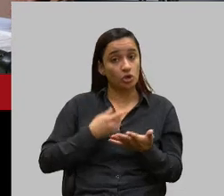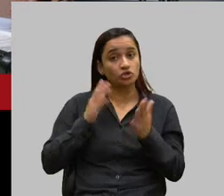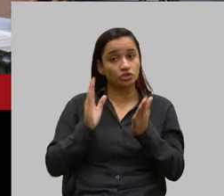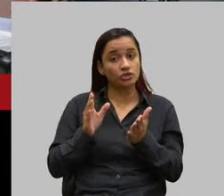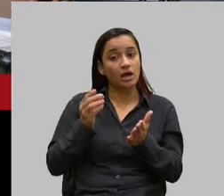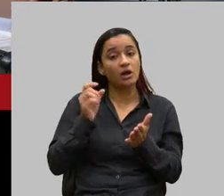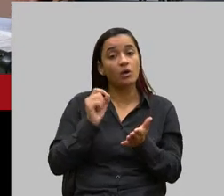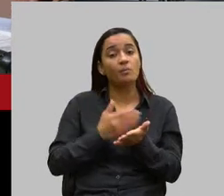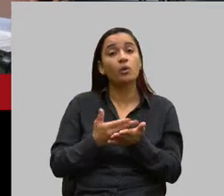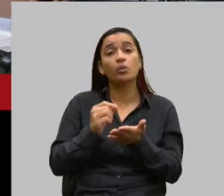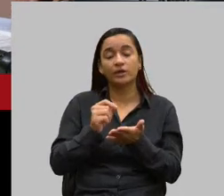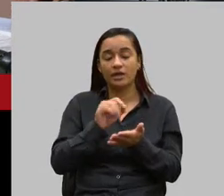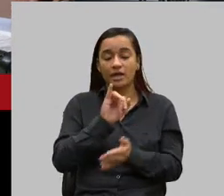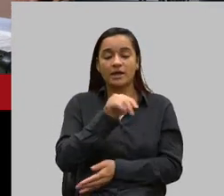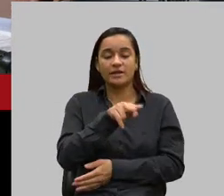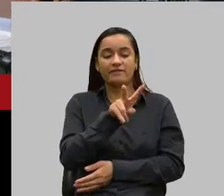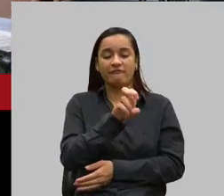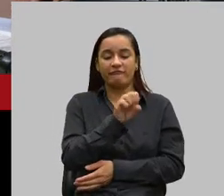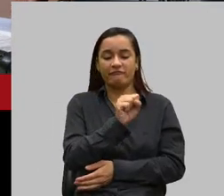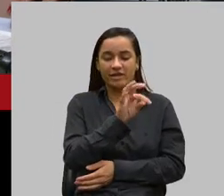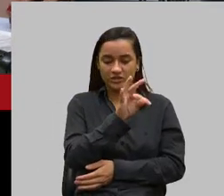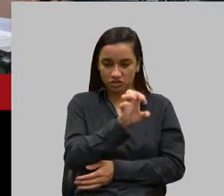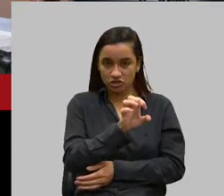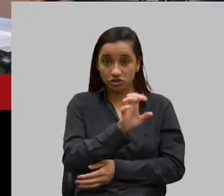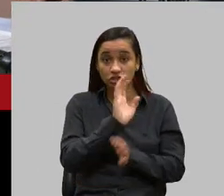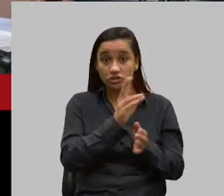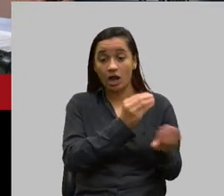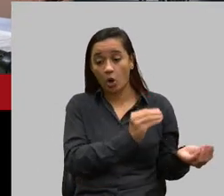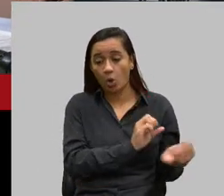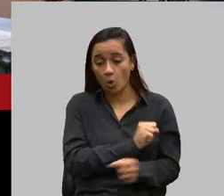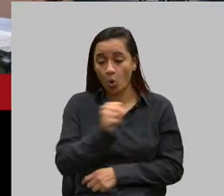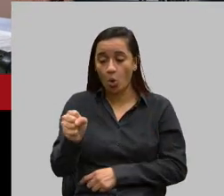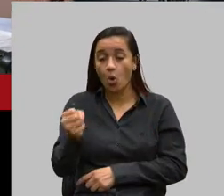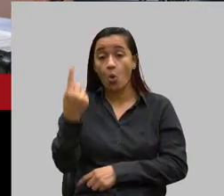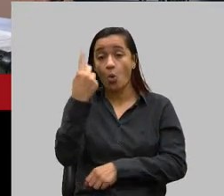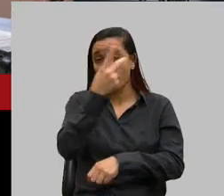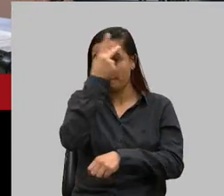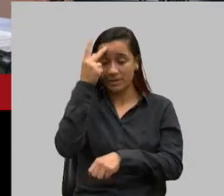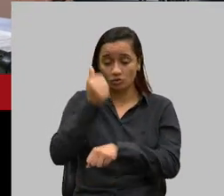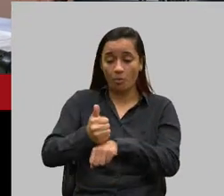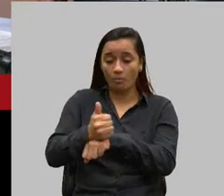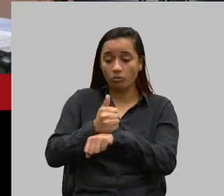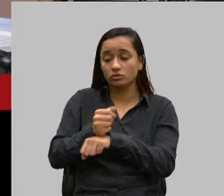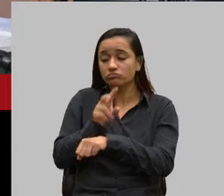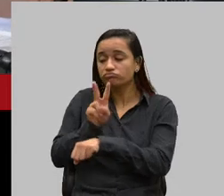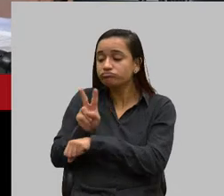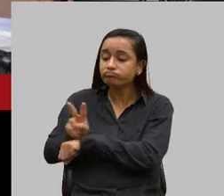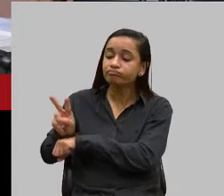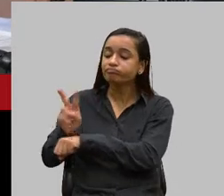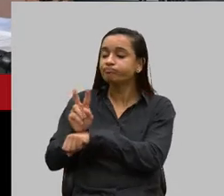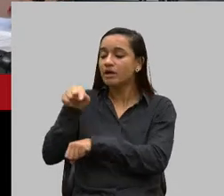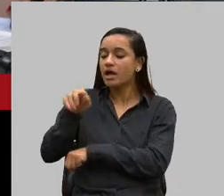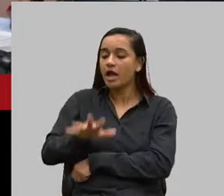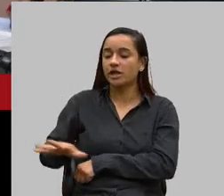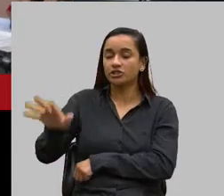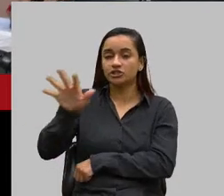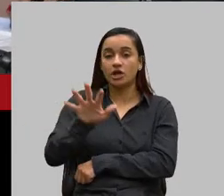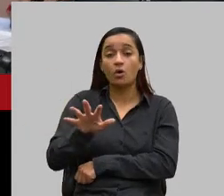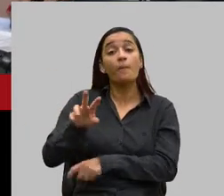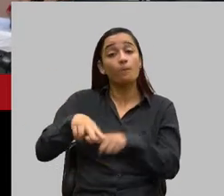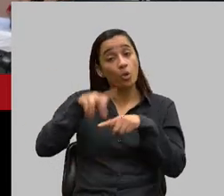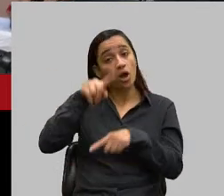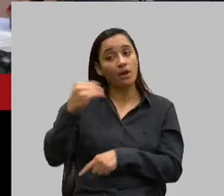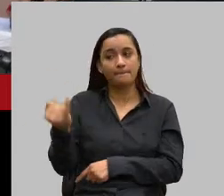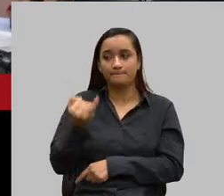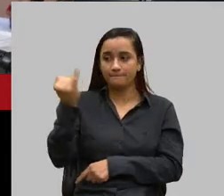Minas colocou uma pessoa por conta da Zona da Mata para atração de investimentos naquela região dado a importância e a necessidade